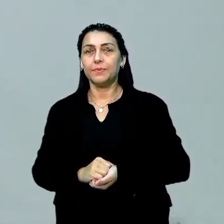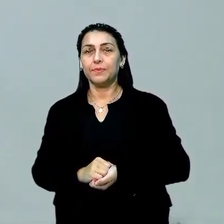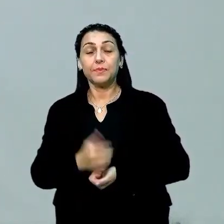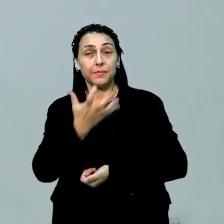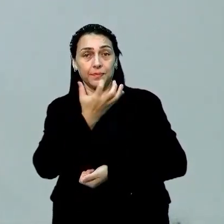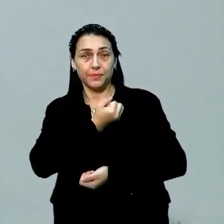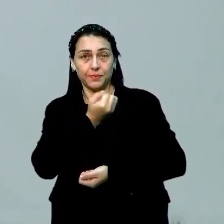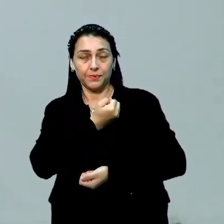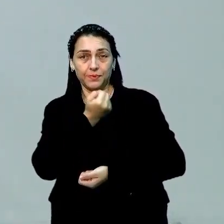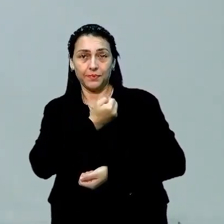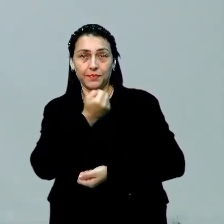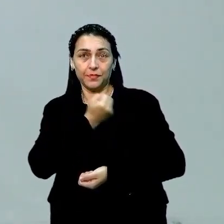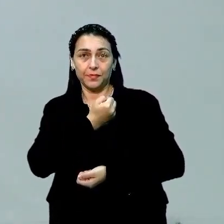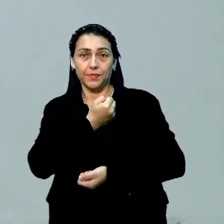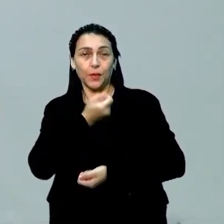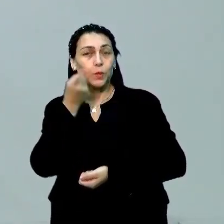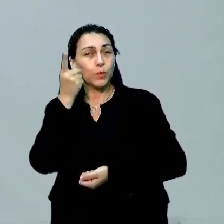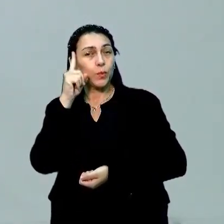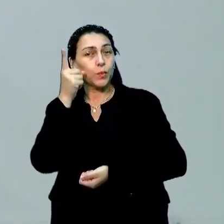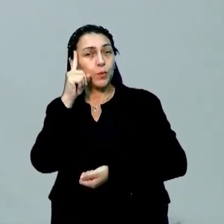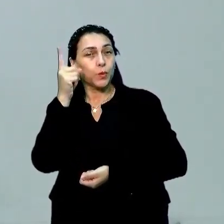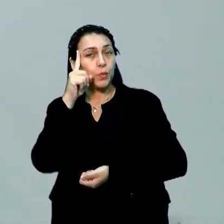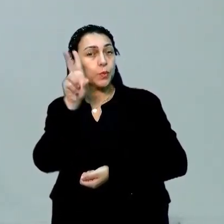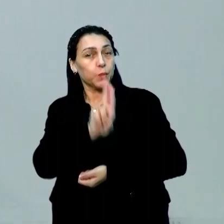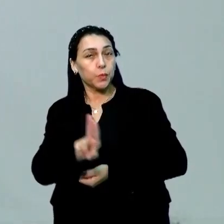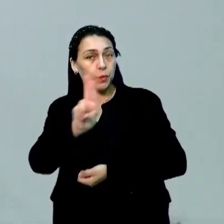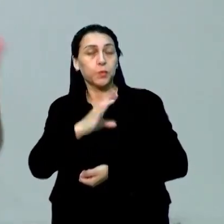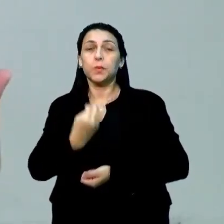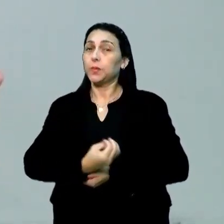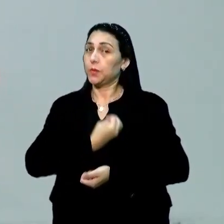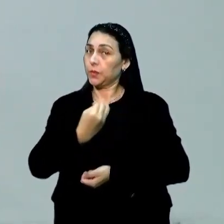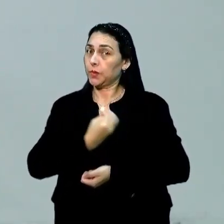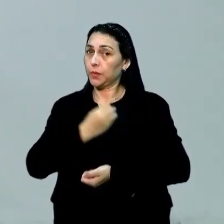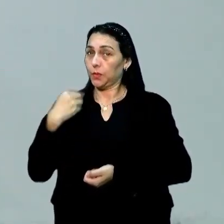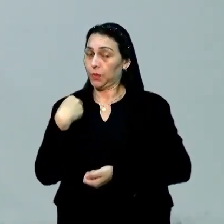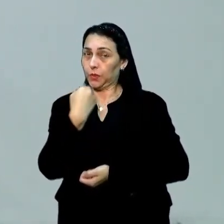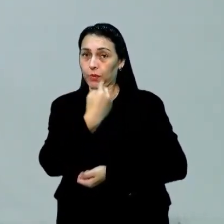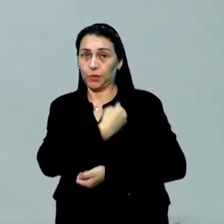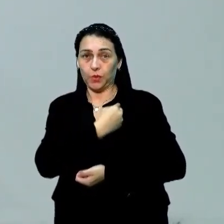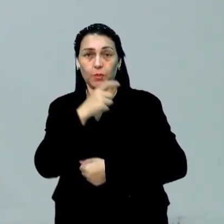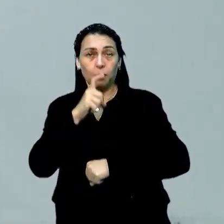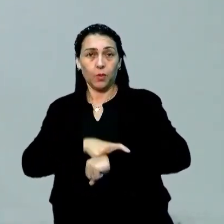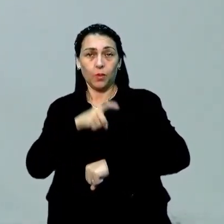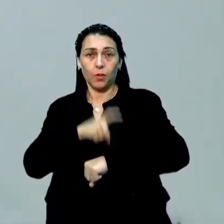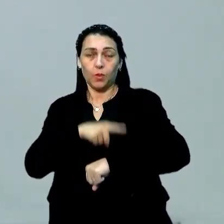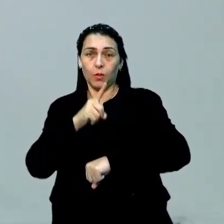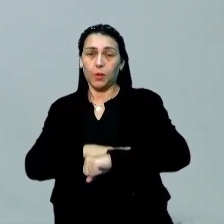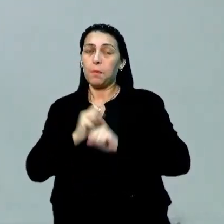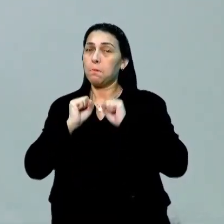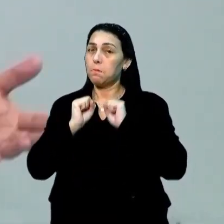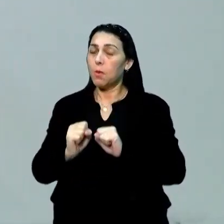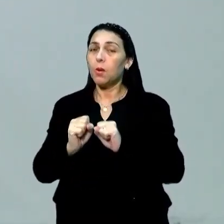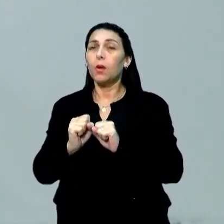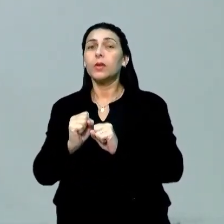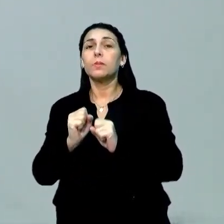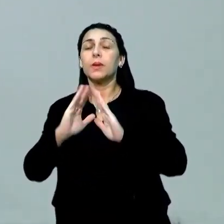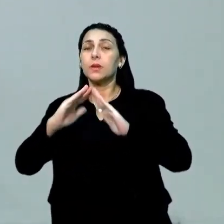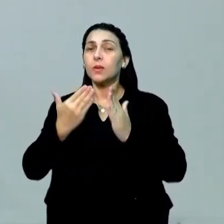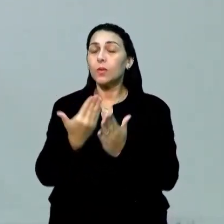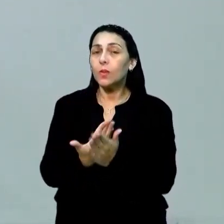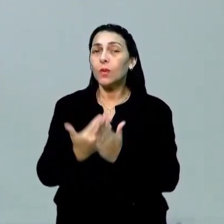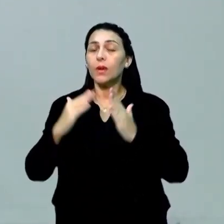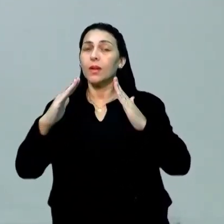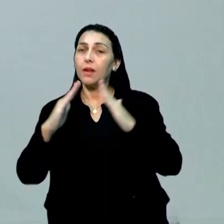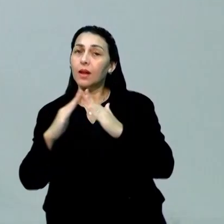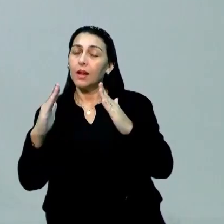de números, ele é cotidiano da todo momento que a gente está trabalhando. Pode ser no trabalho, escola,